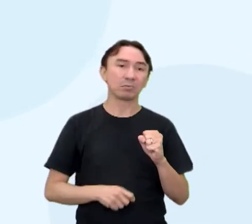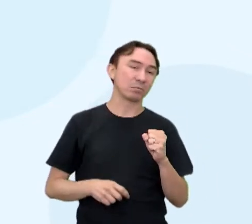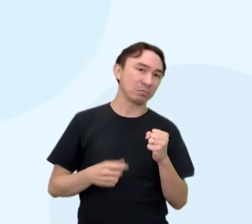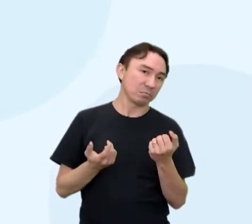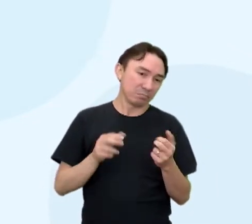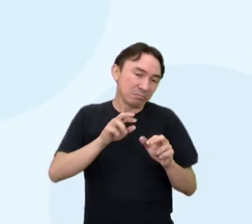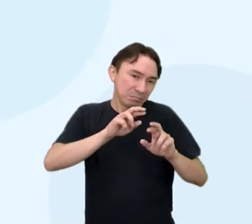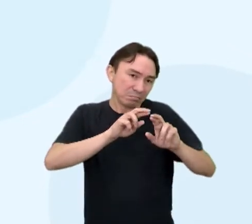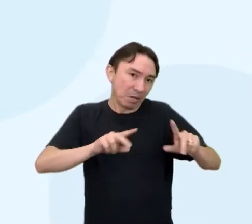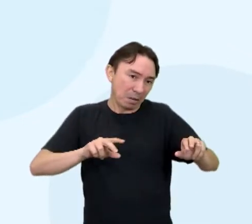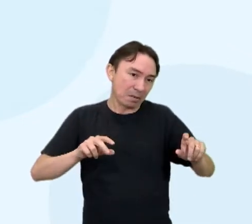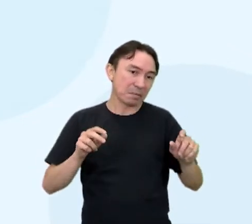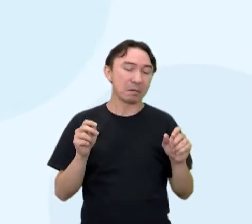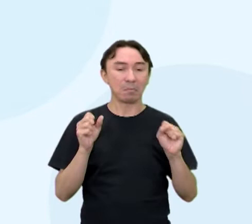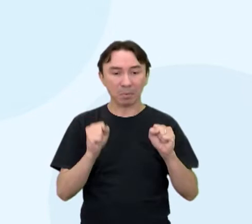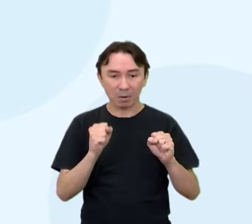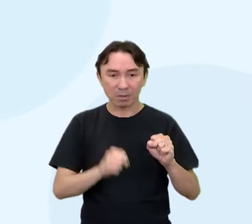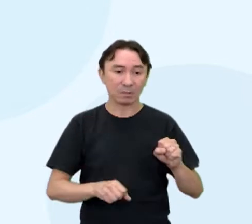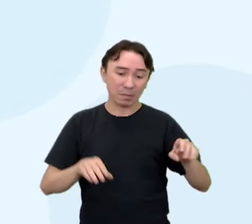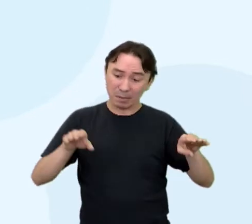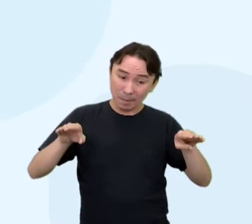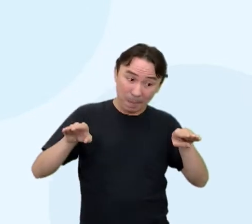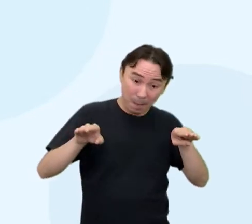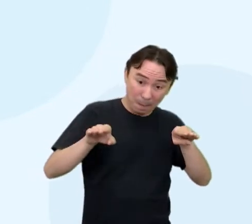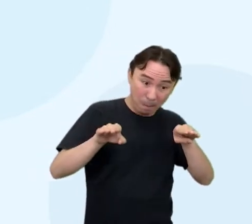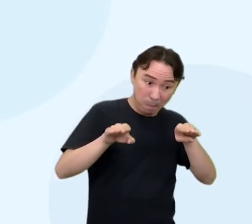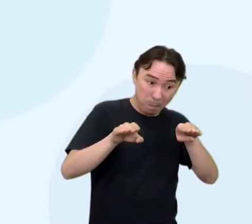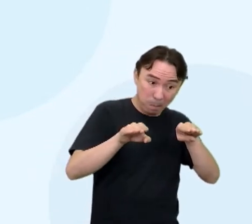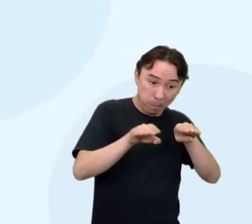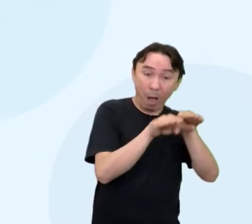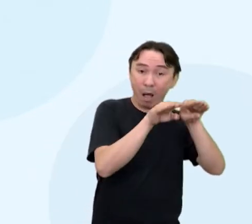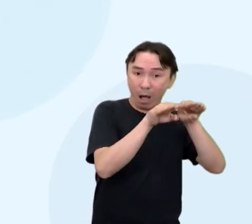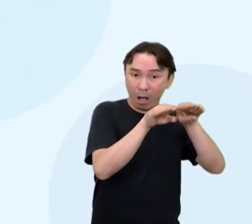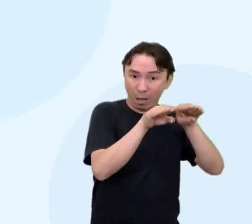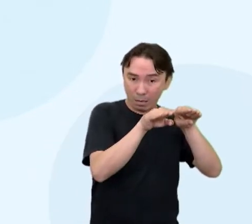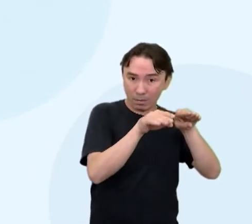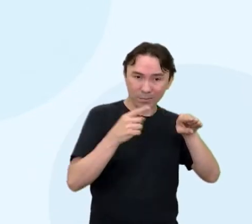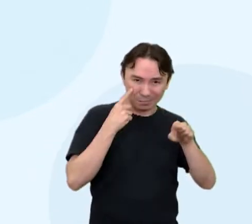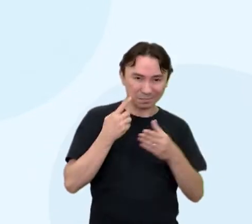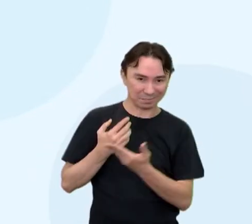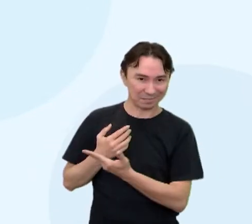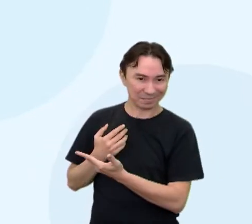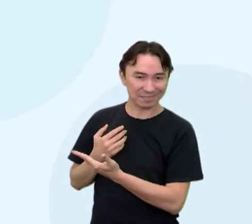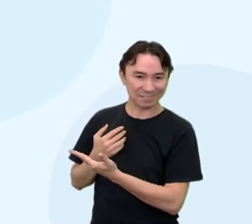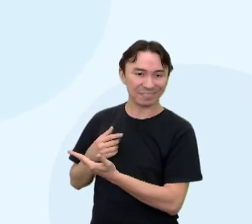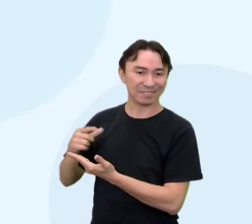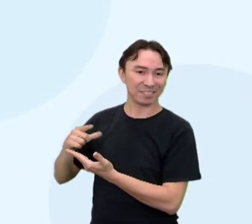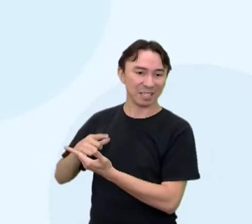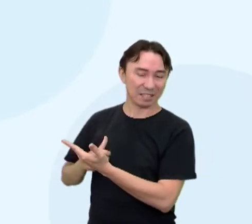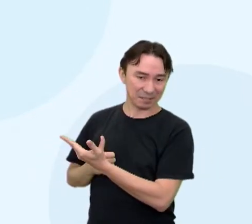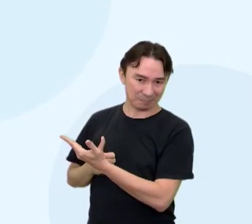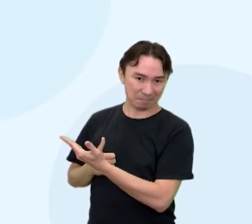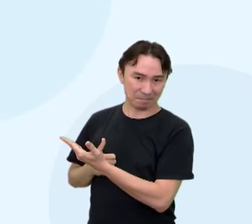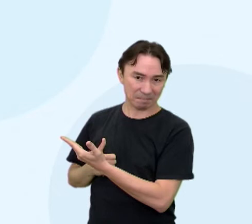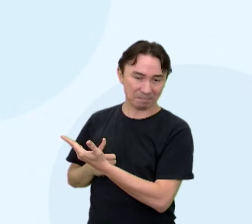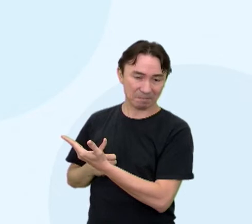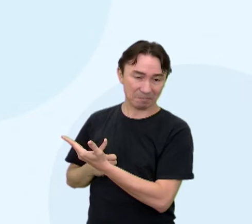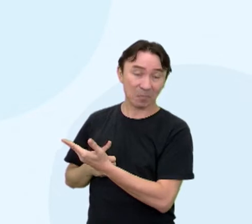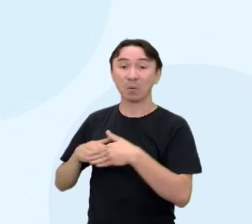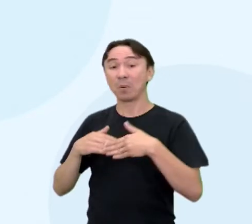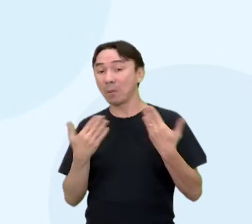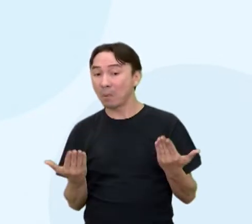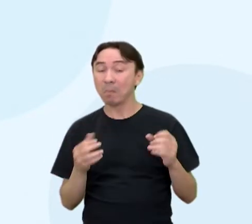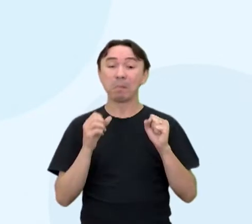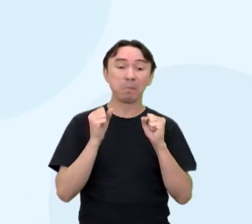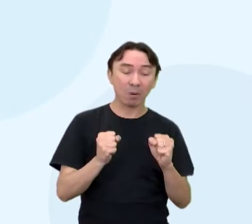configurações. Ele pode ser convergente quando duas placas se chocam, né? Como está mostrando aí nas imagens para vocês, ou quando